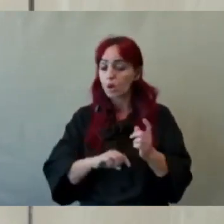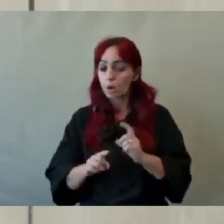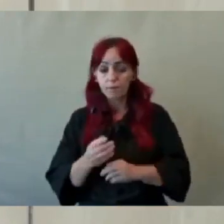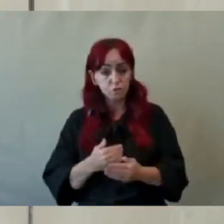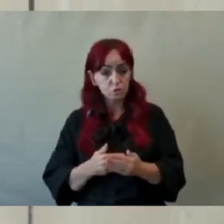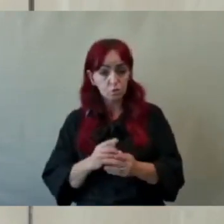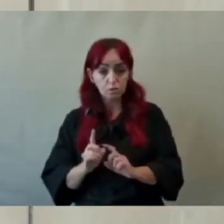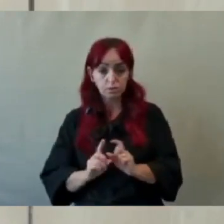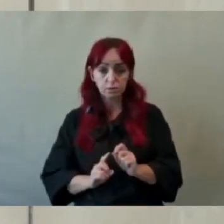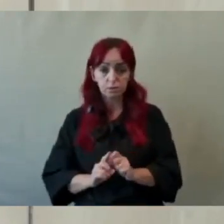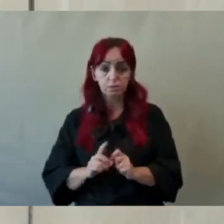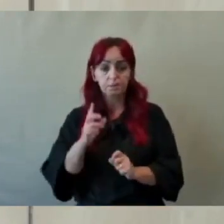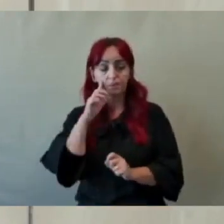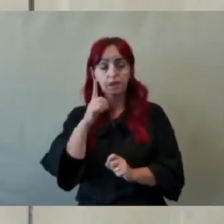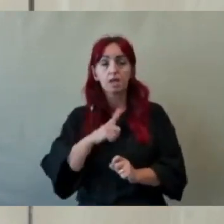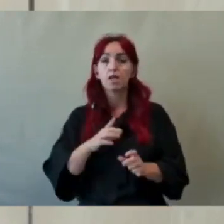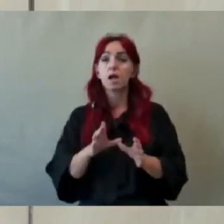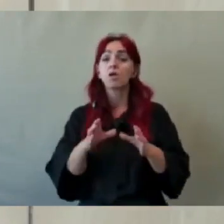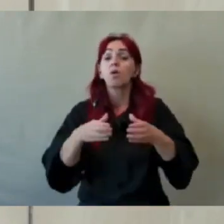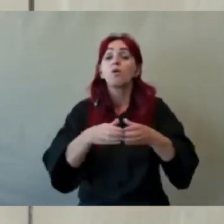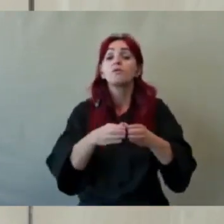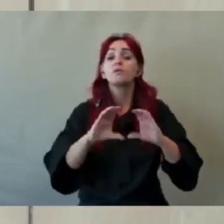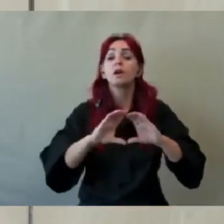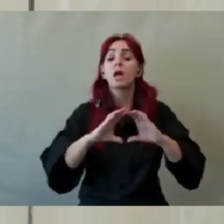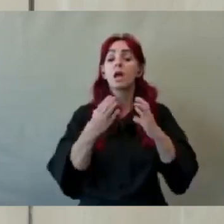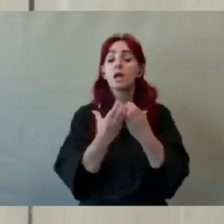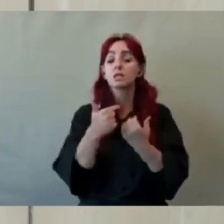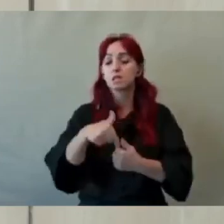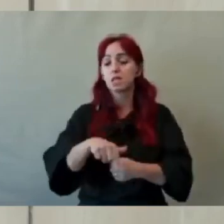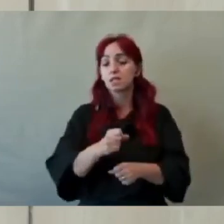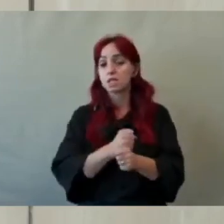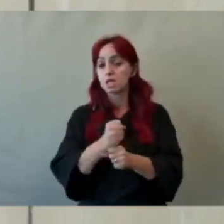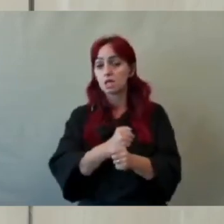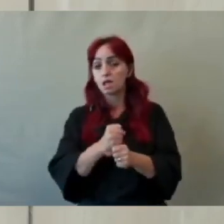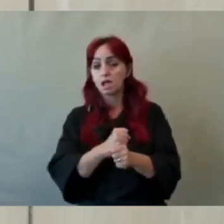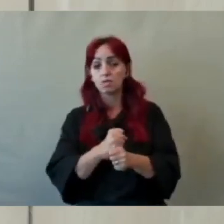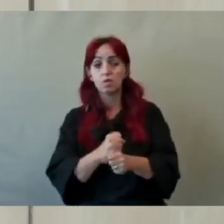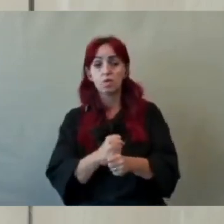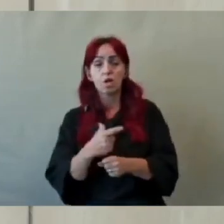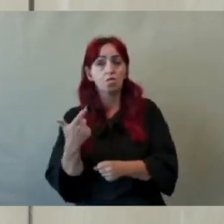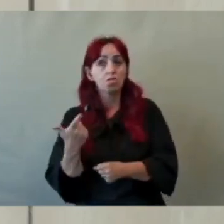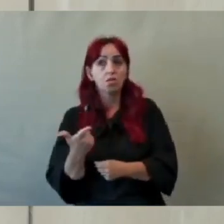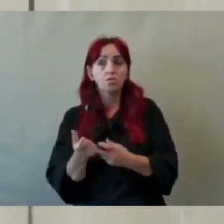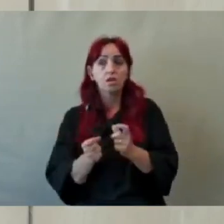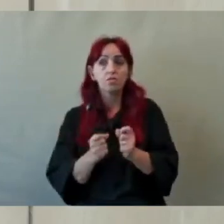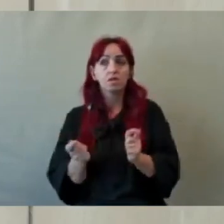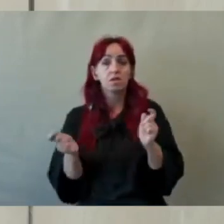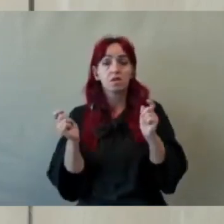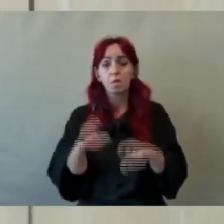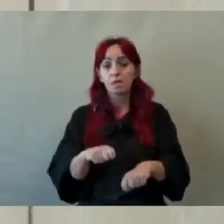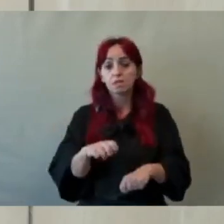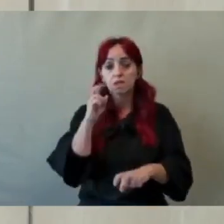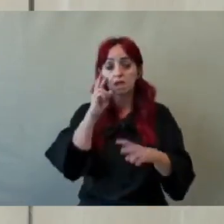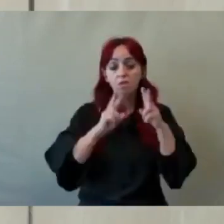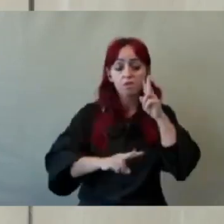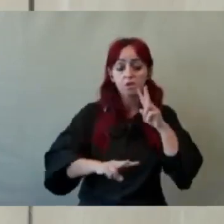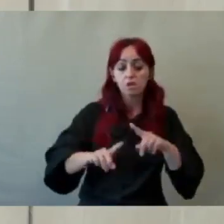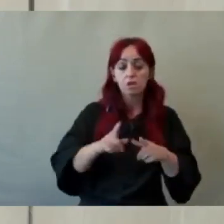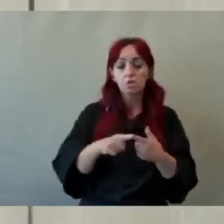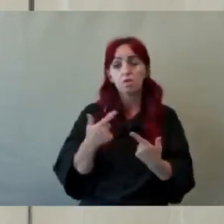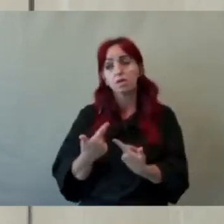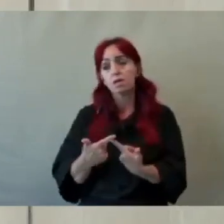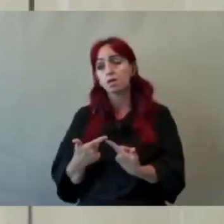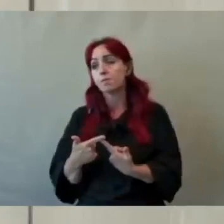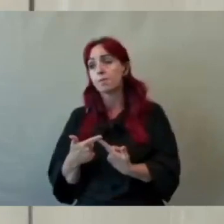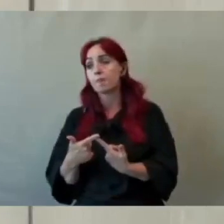gente ter isso, porque na conferência deste ano não foi possível ter um raio-x, que o governo do Estado não avaliou todos os dados